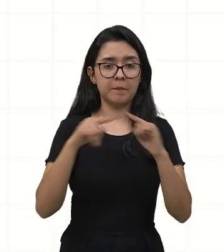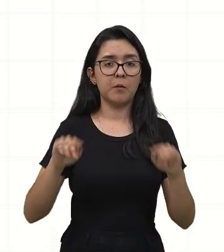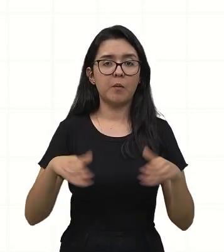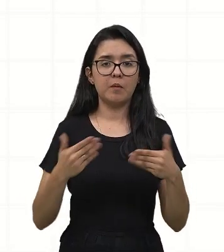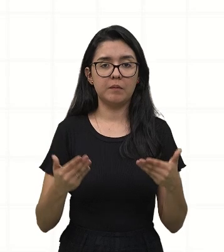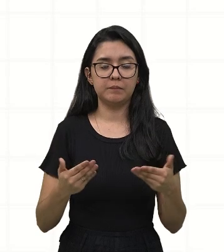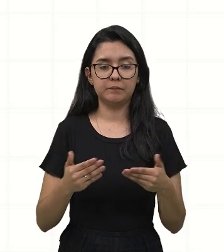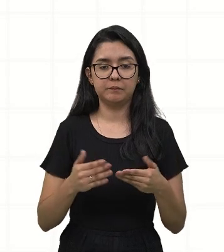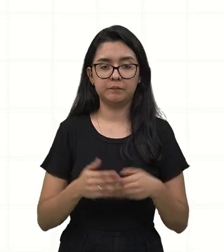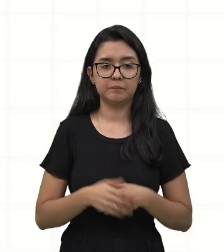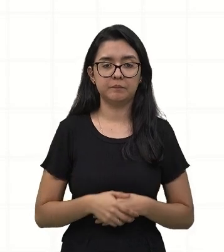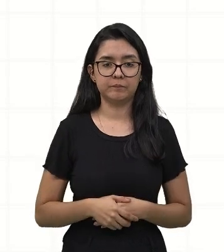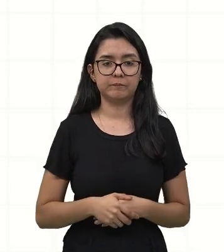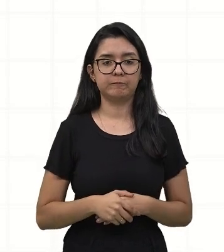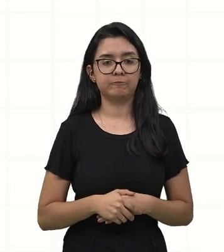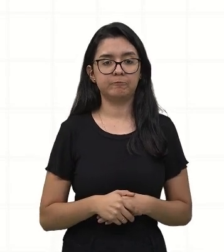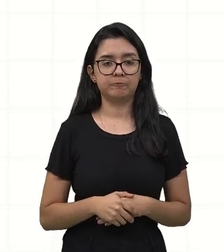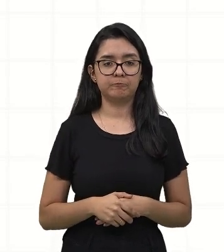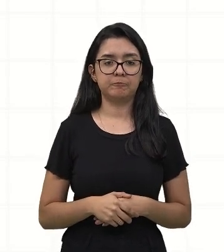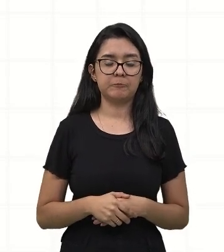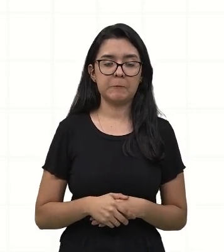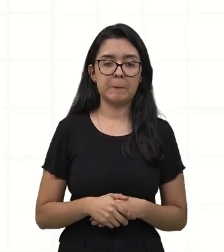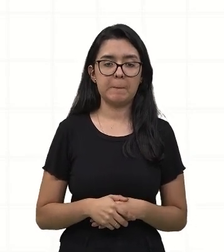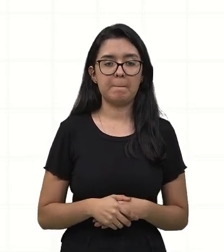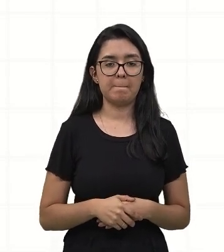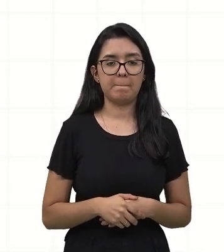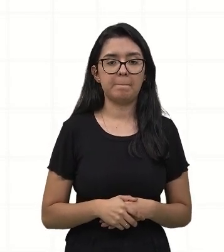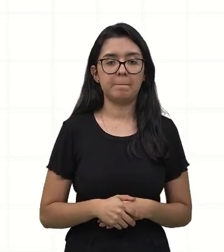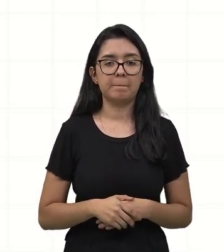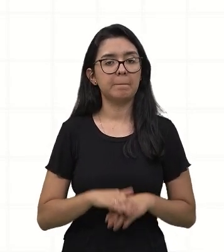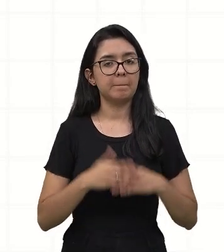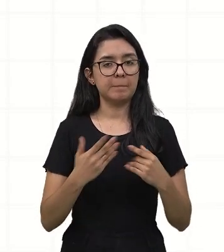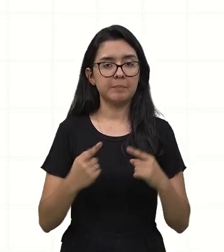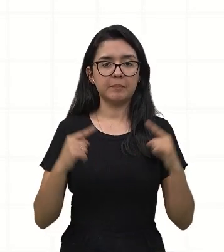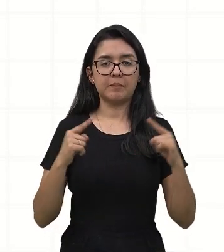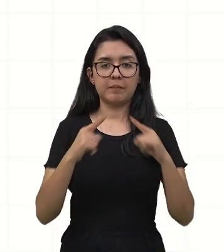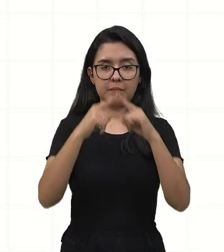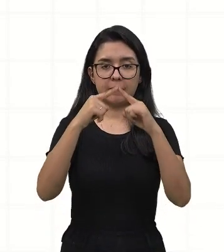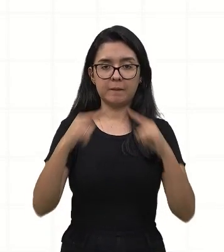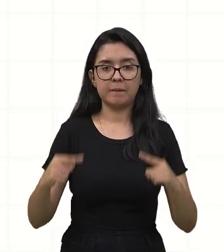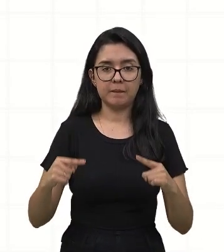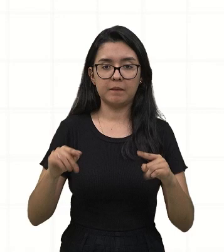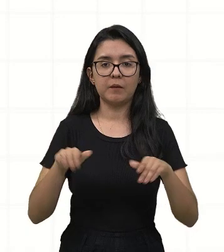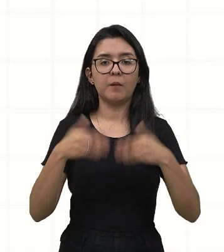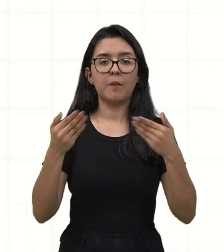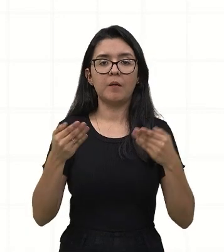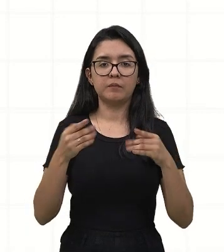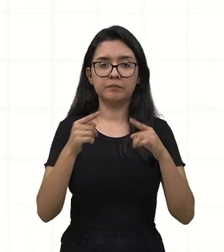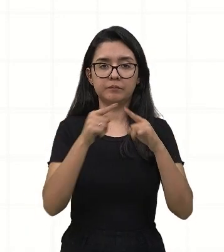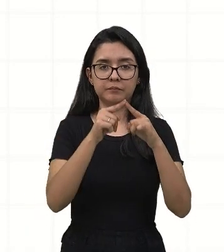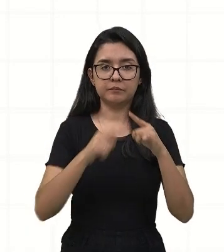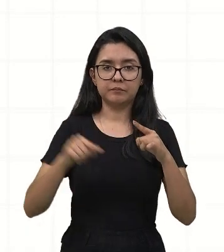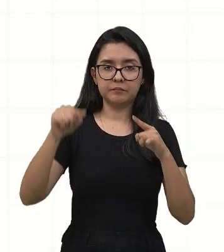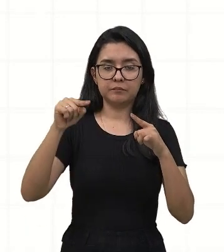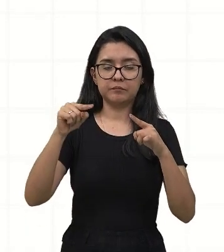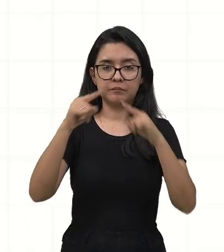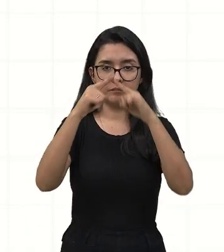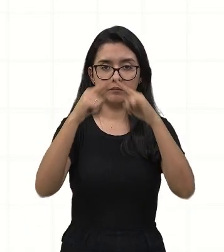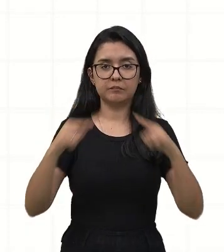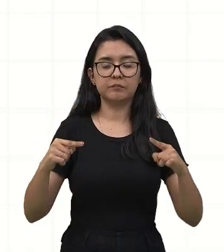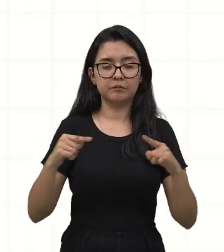abertura. Bom, é muito intuitivo mesmo isso daí, né? Os lados indicam qual é a abertura, os lados indicam essa medida